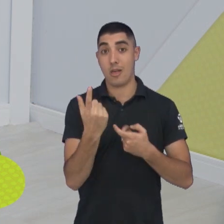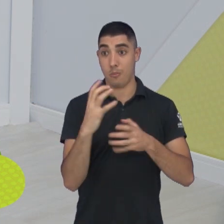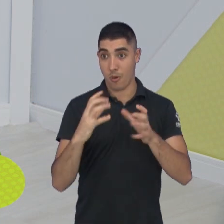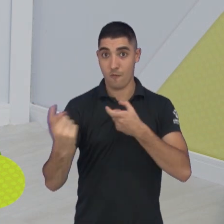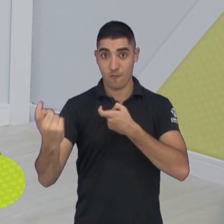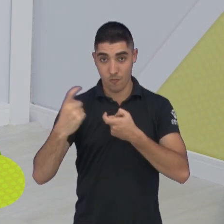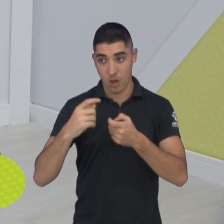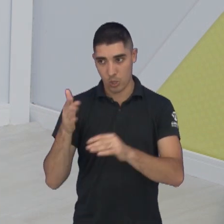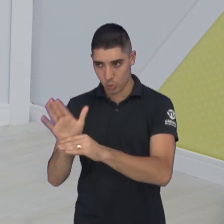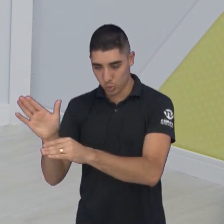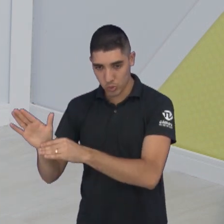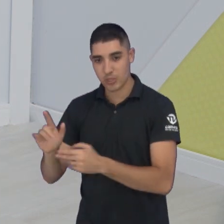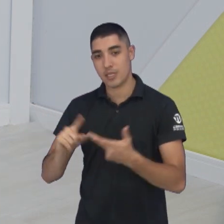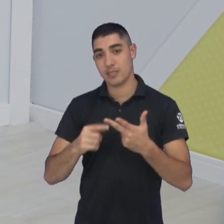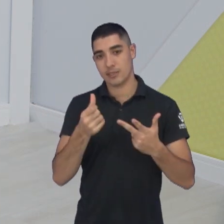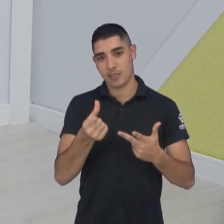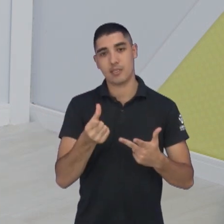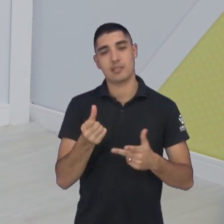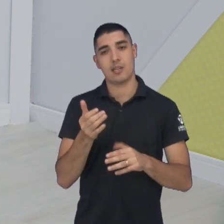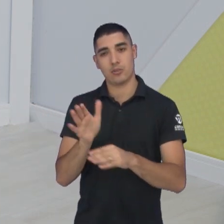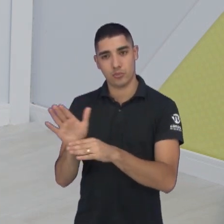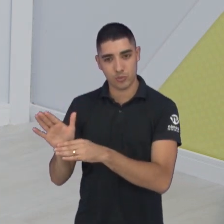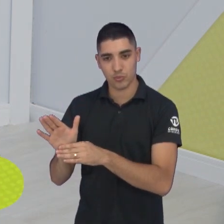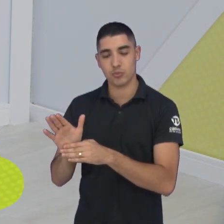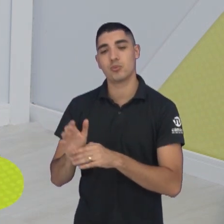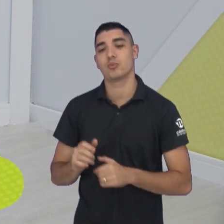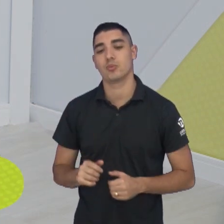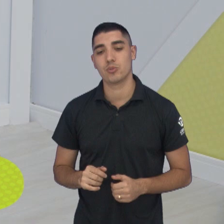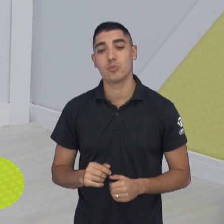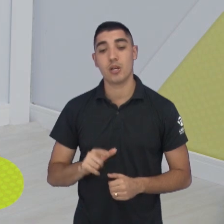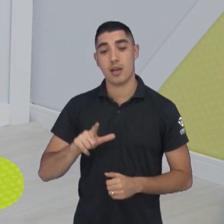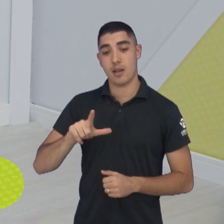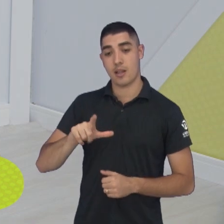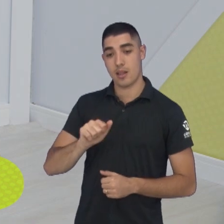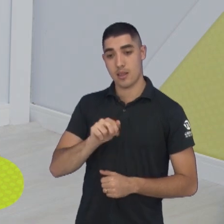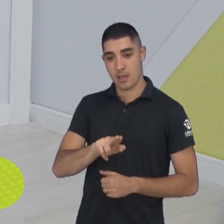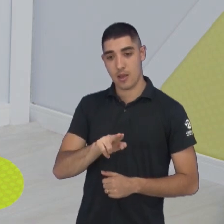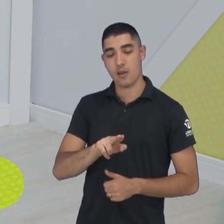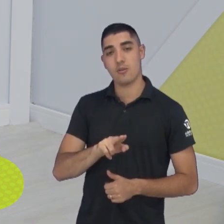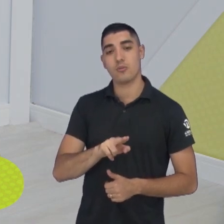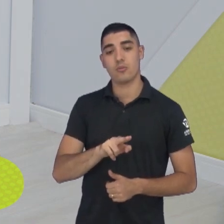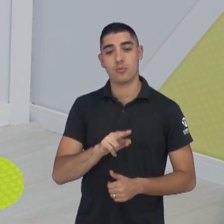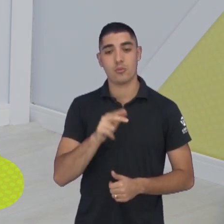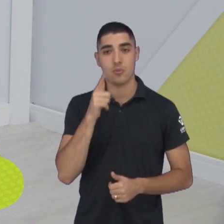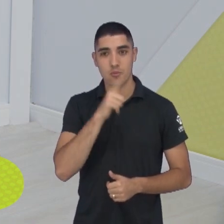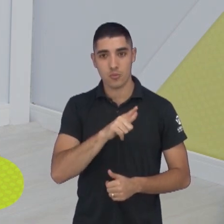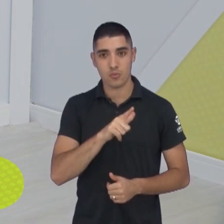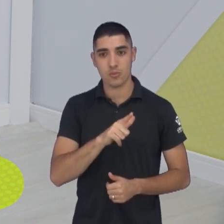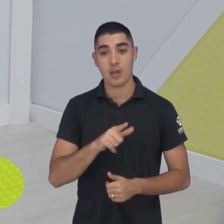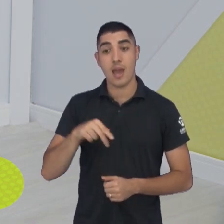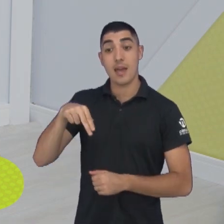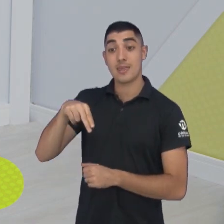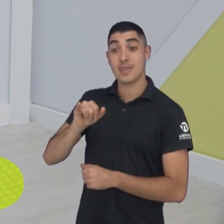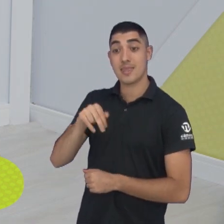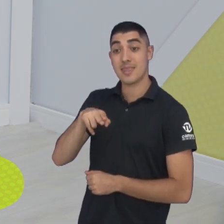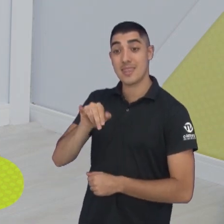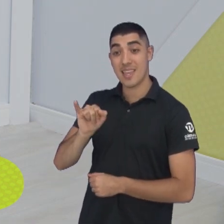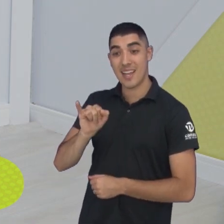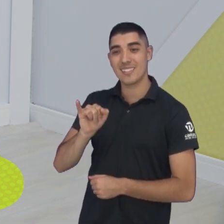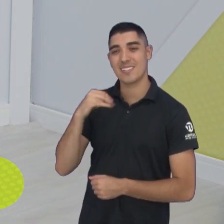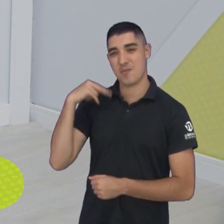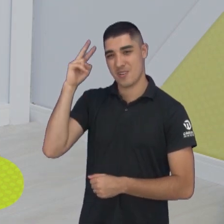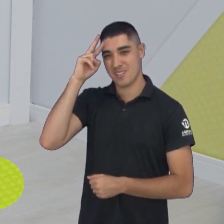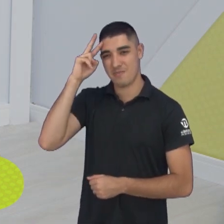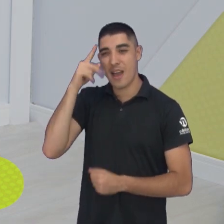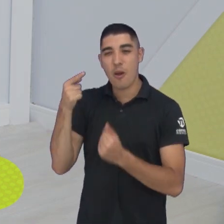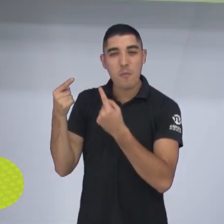A Nani, 9 pontos e 2 rebotes e uma assistência. Eu falei da Nani, Bruno, vem aquela música na cabeça, né?